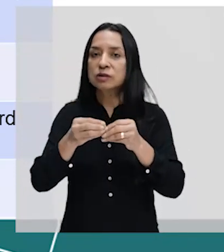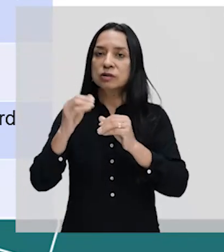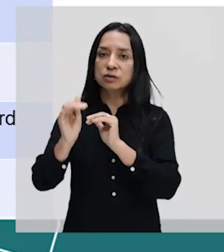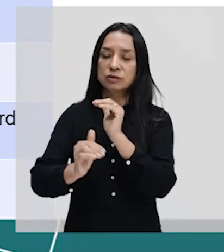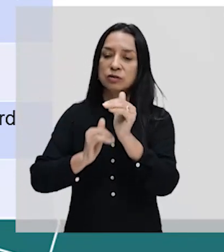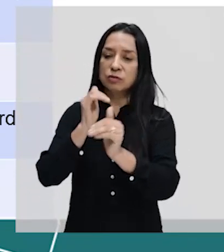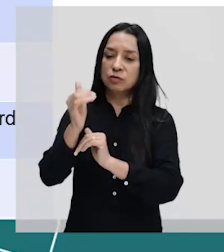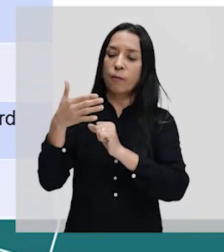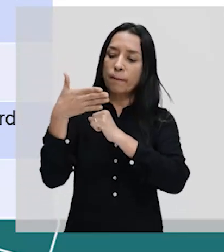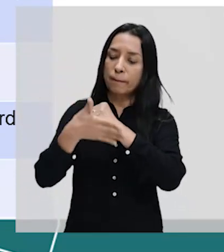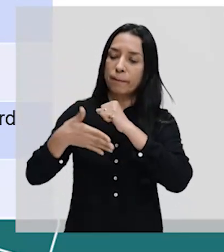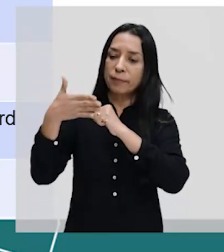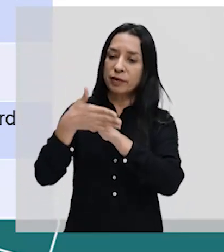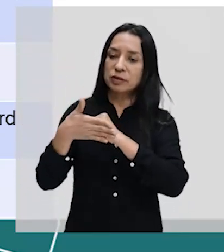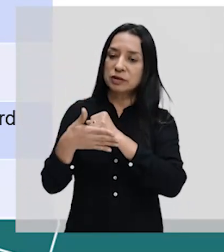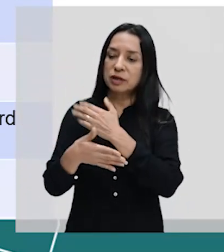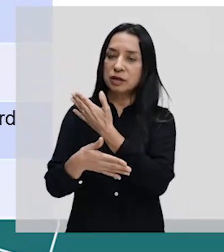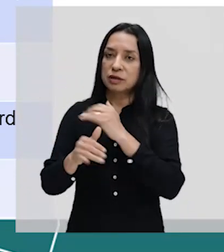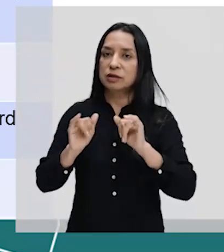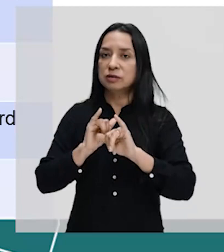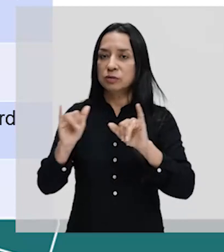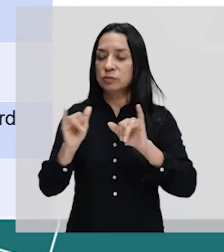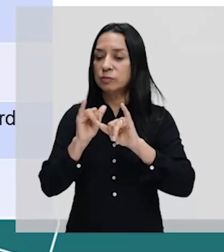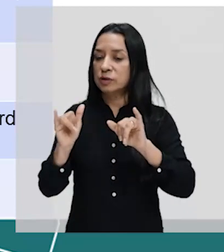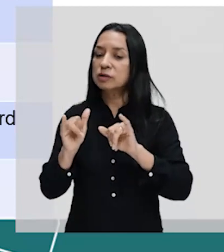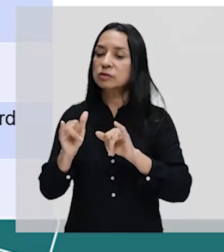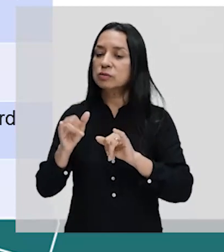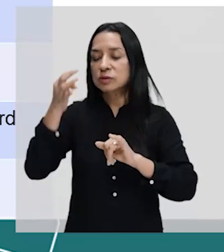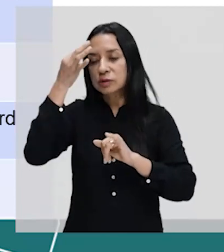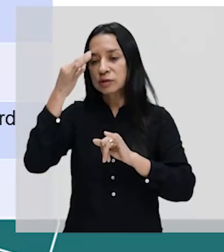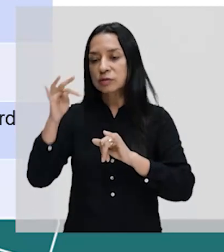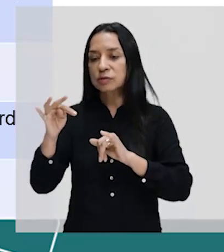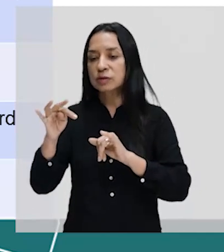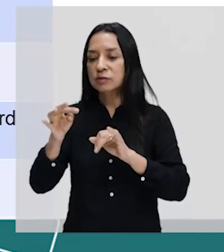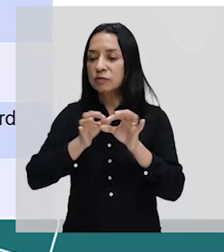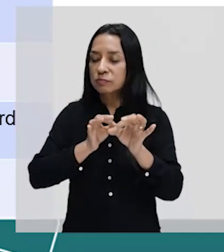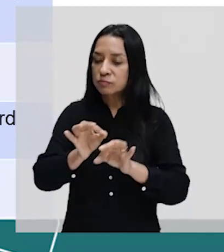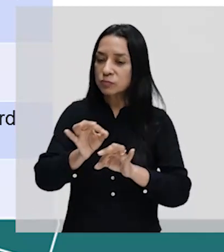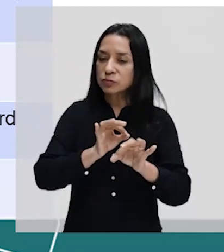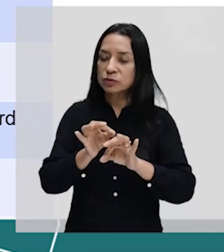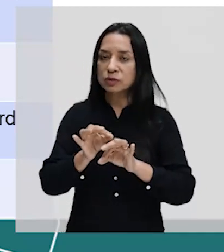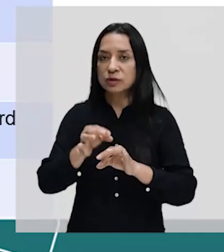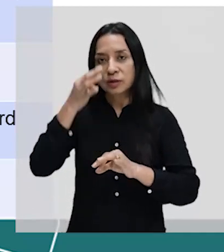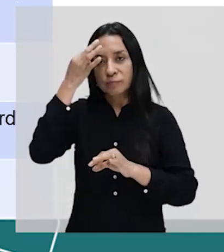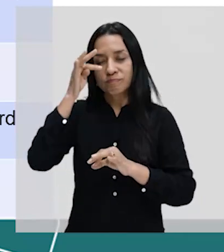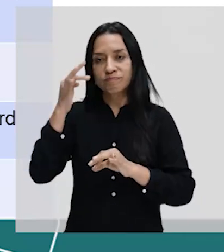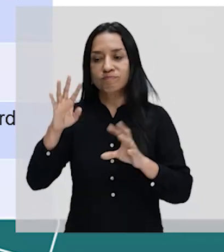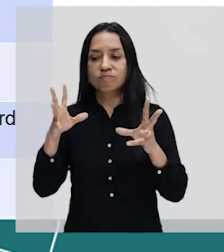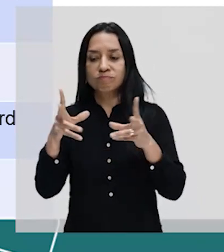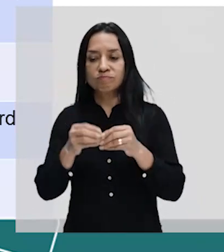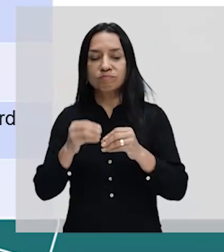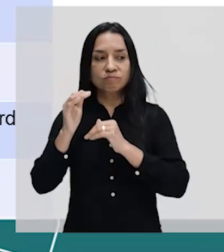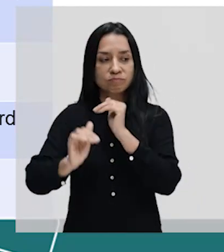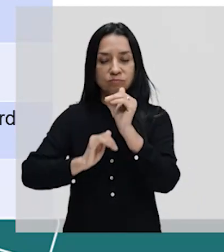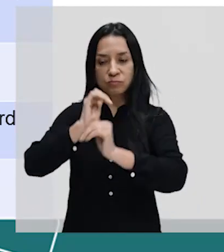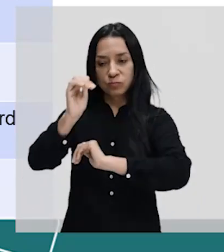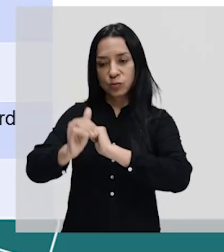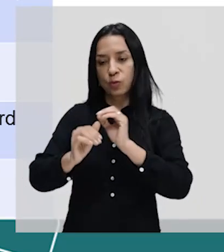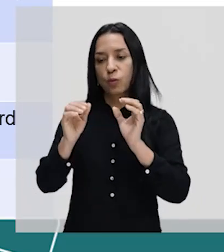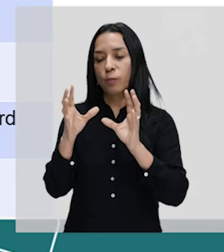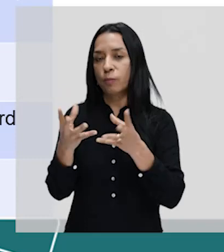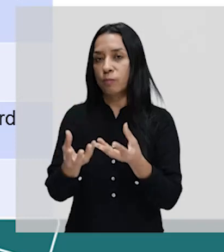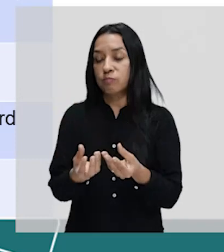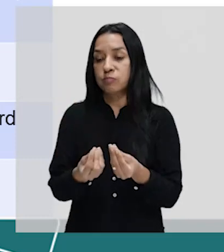que essa teoria ela foi formulada. A teoria sintética da evolução, pessoal, por muitos é